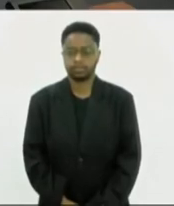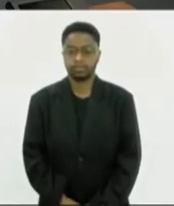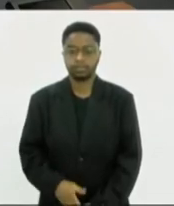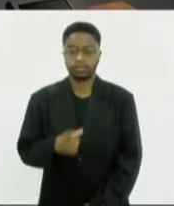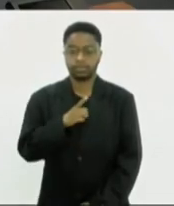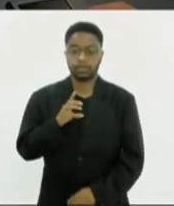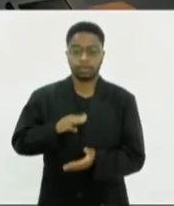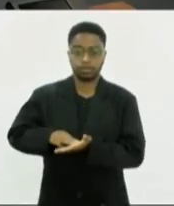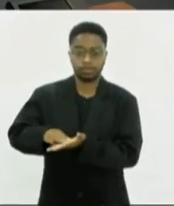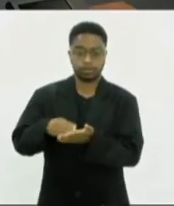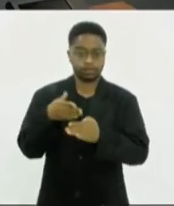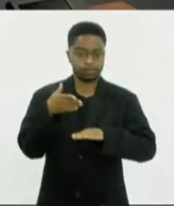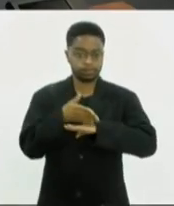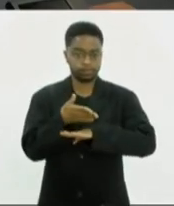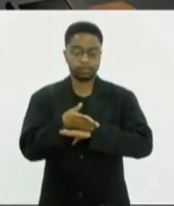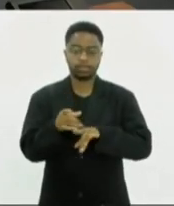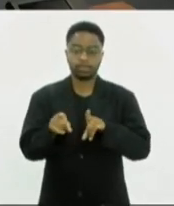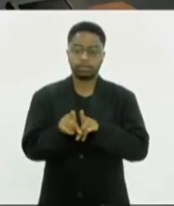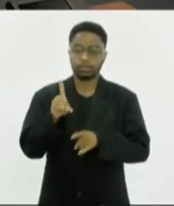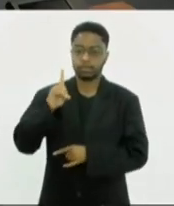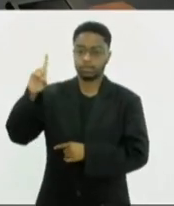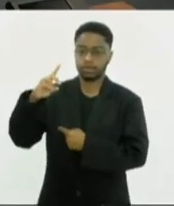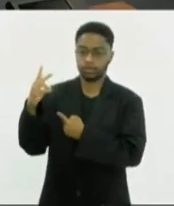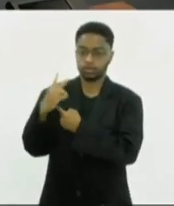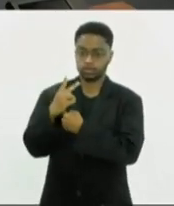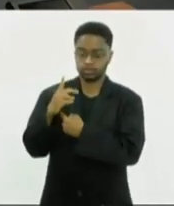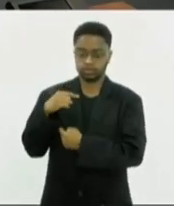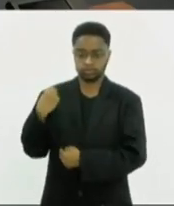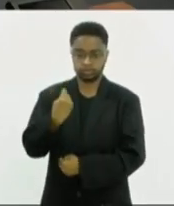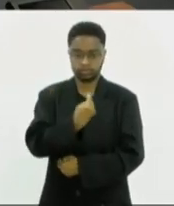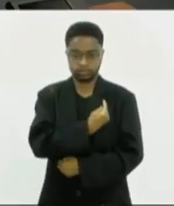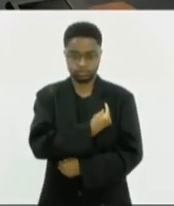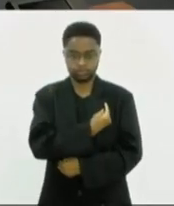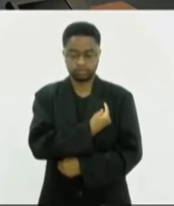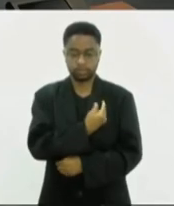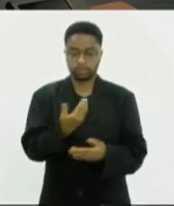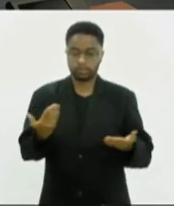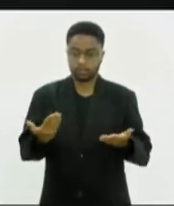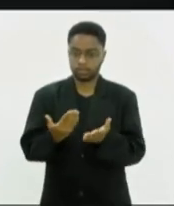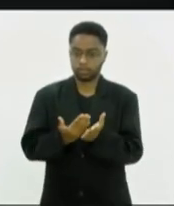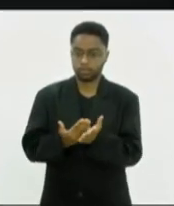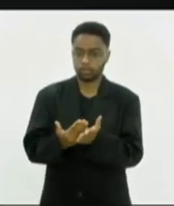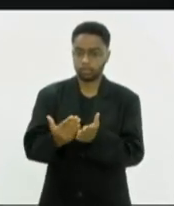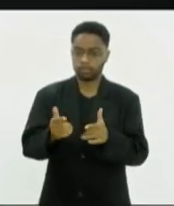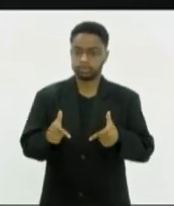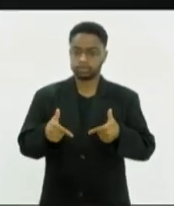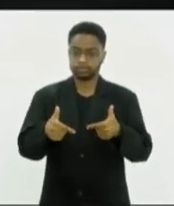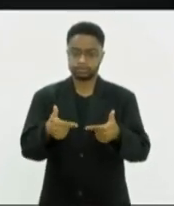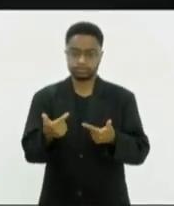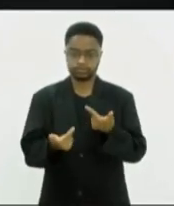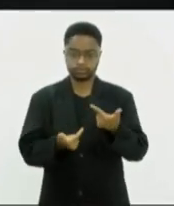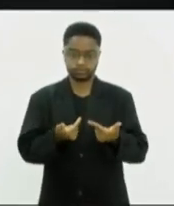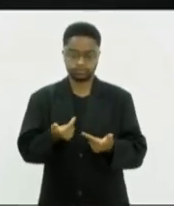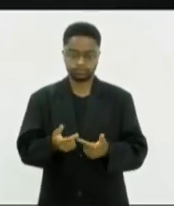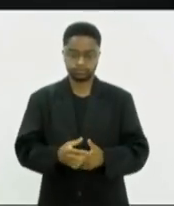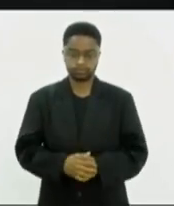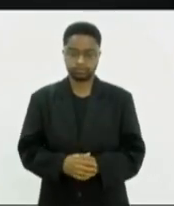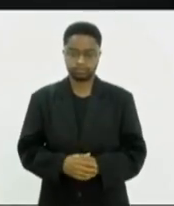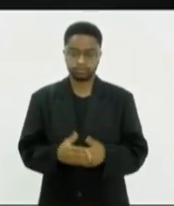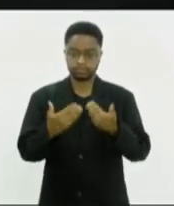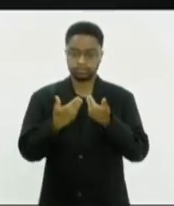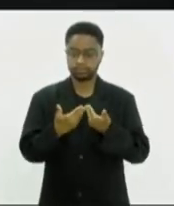Havendo o número legal e sobre a proteção de Deus, iniciamos nosso trabalho.